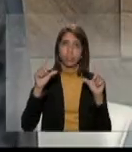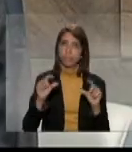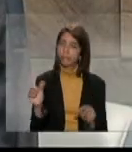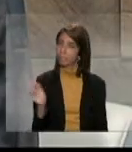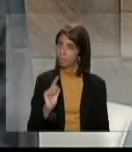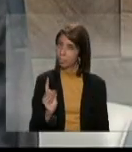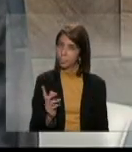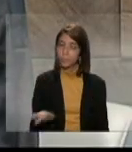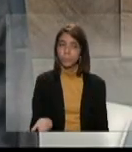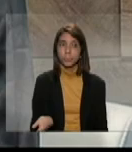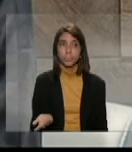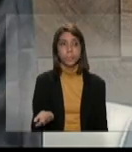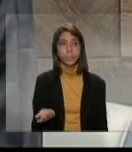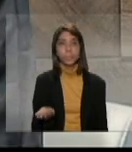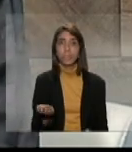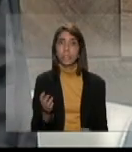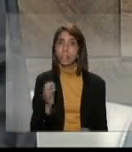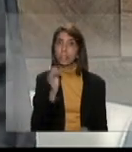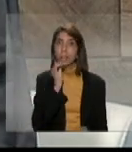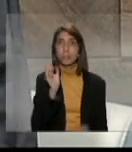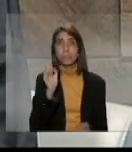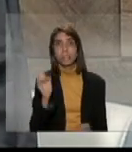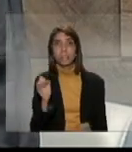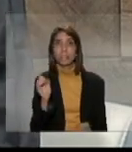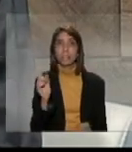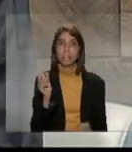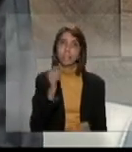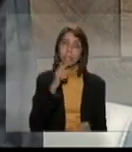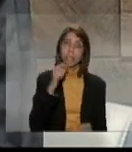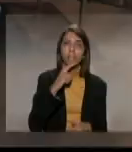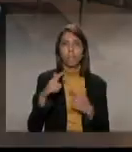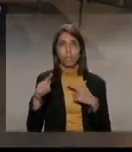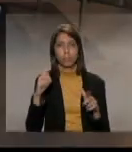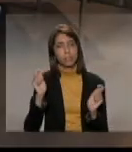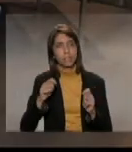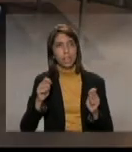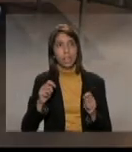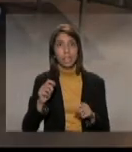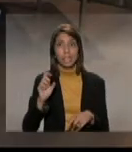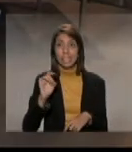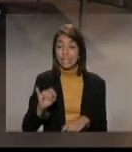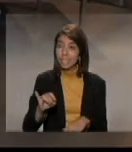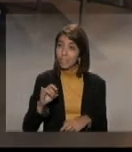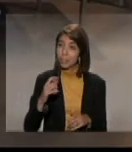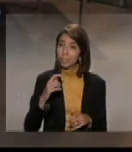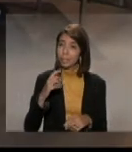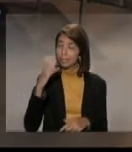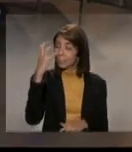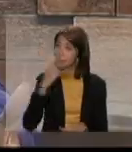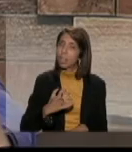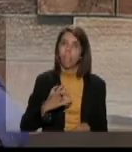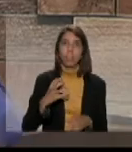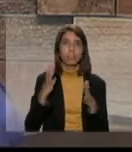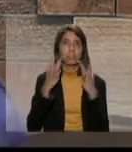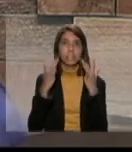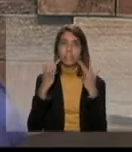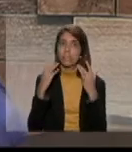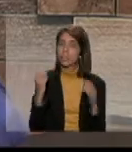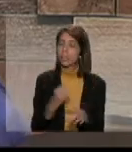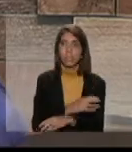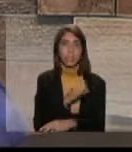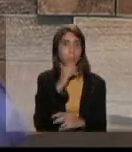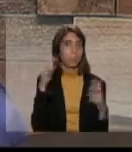você tá na hora né quando econômico nada mas dá pra resolver melhor cuidada só quando é muito sério mesmo entendeu quando